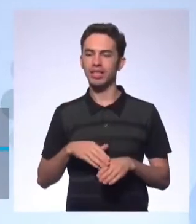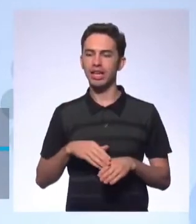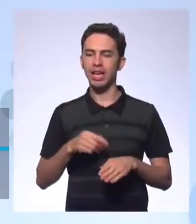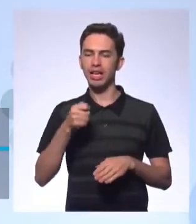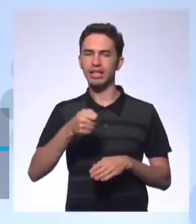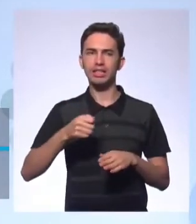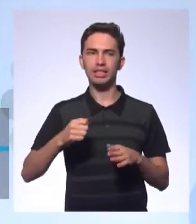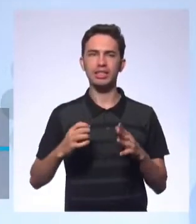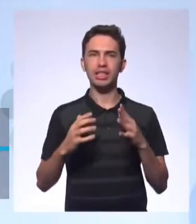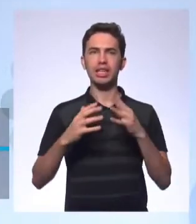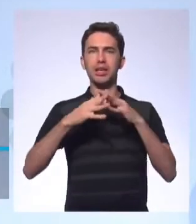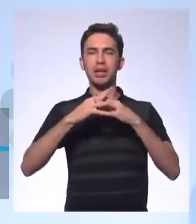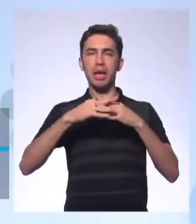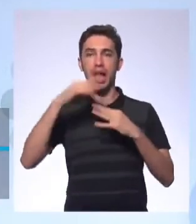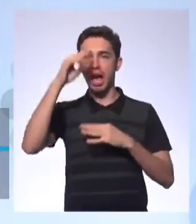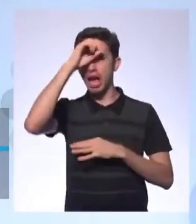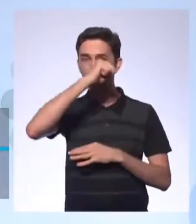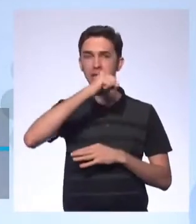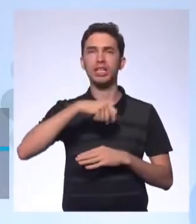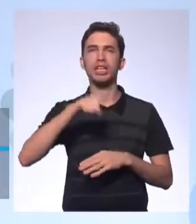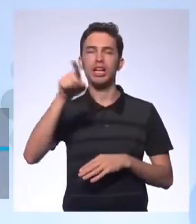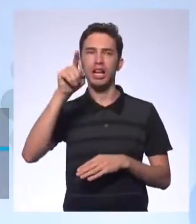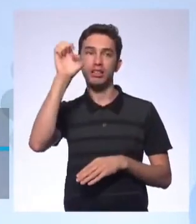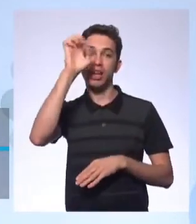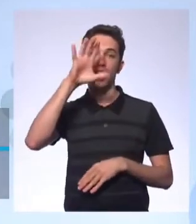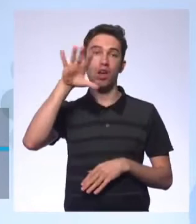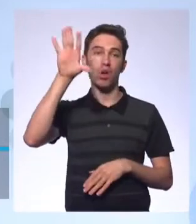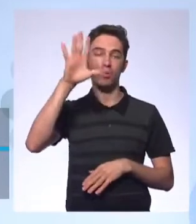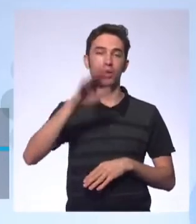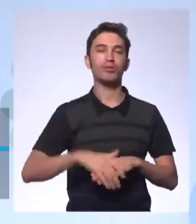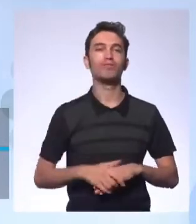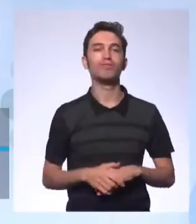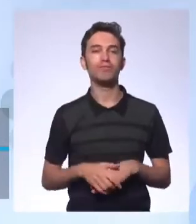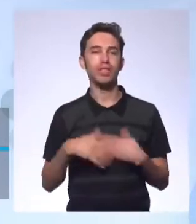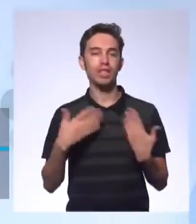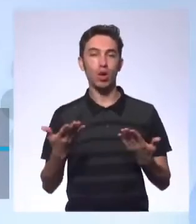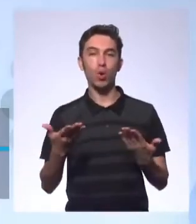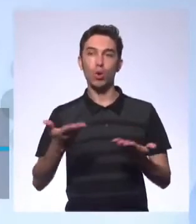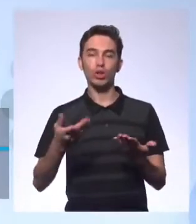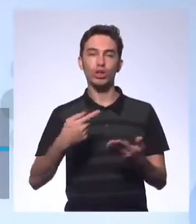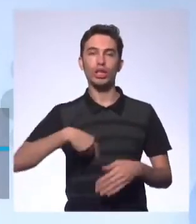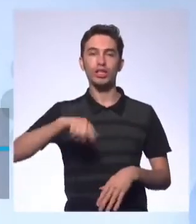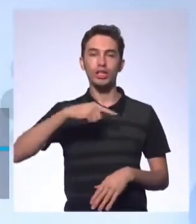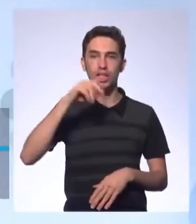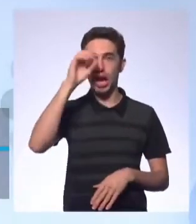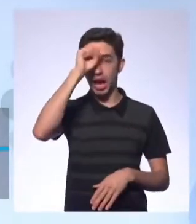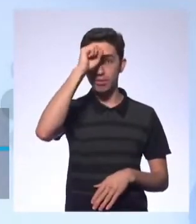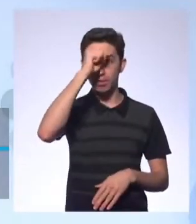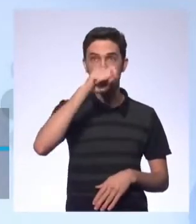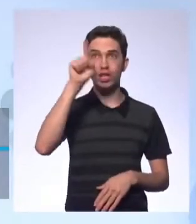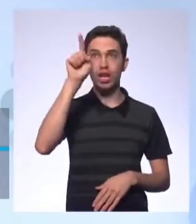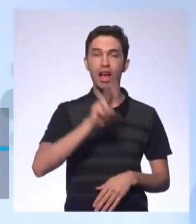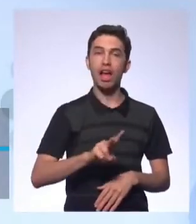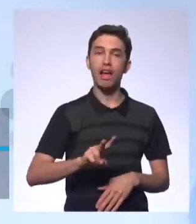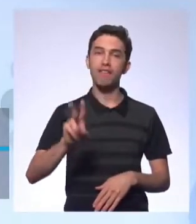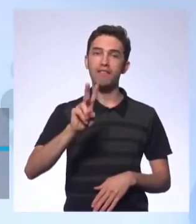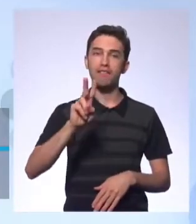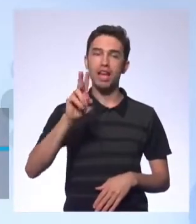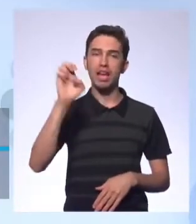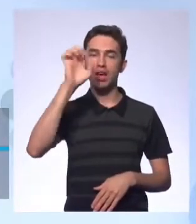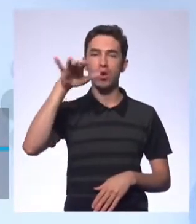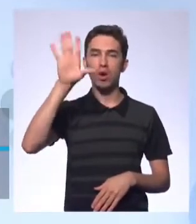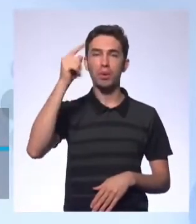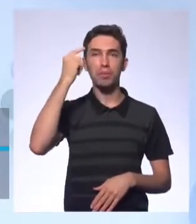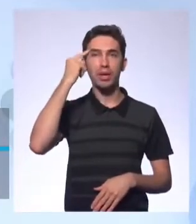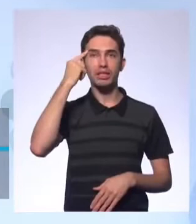cultura europeia. Por isso que nós estudamos história, valorizando aí, partindo do princípio, do ponto